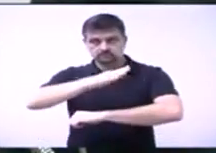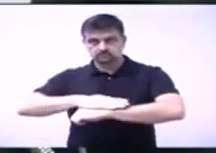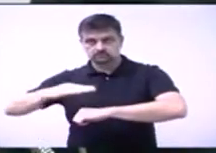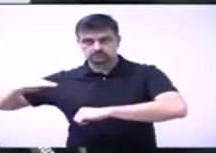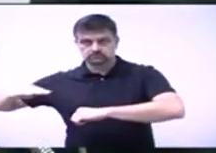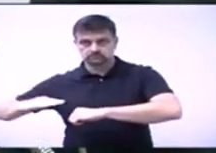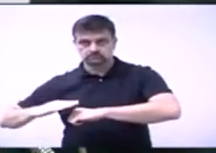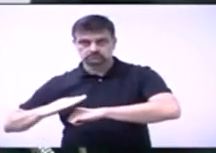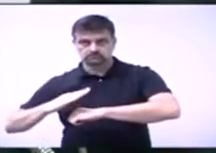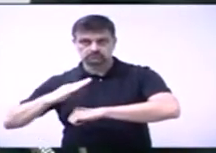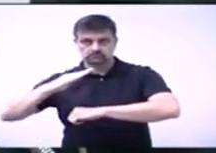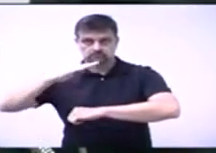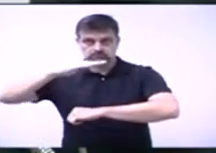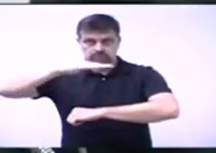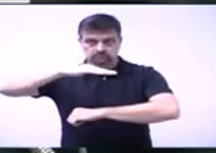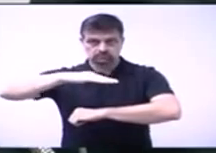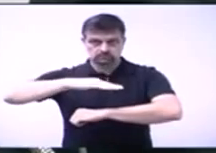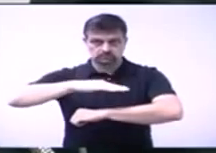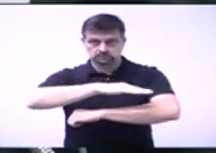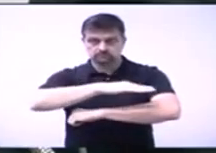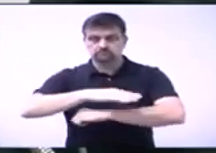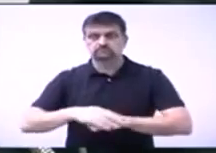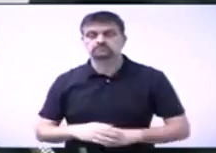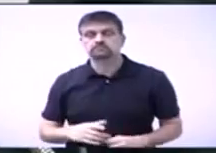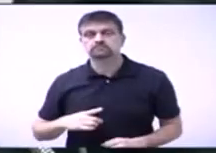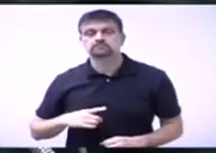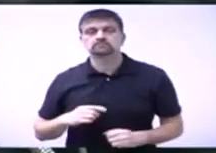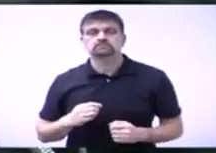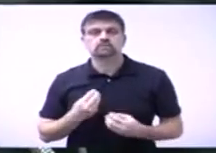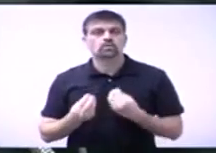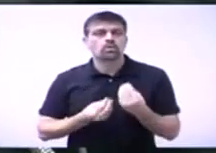PLN 360 ou formas para